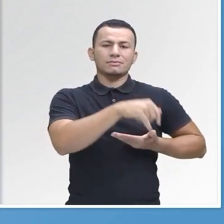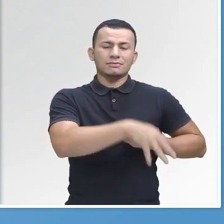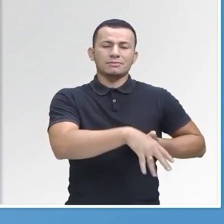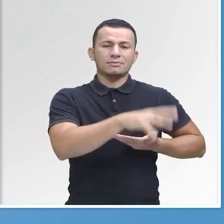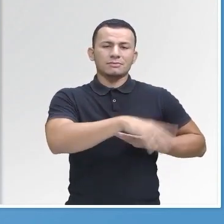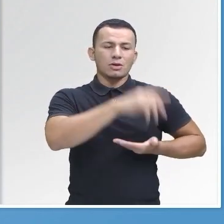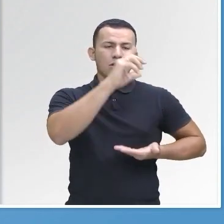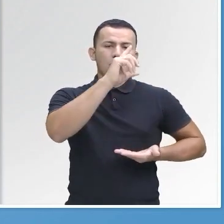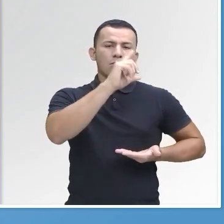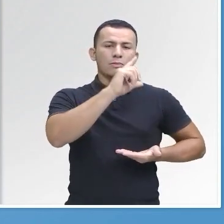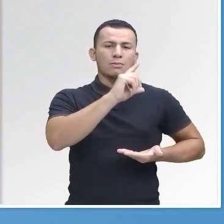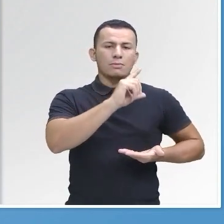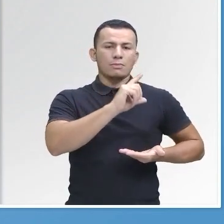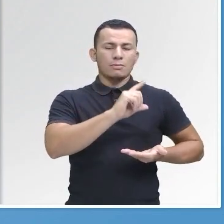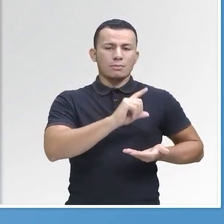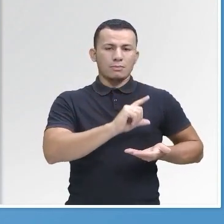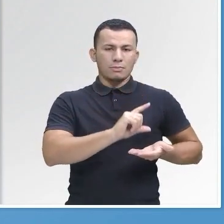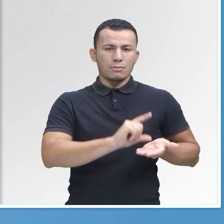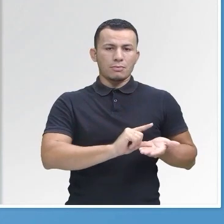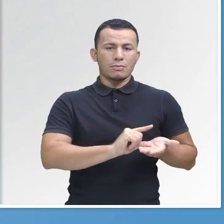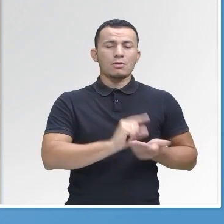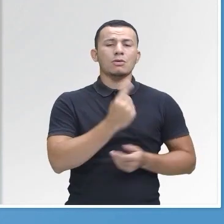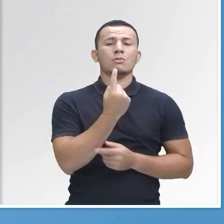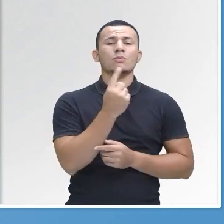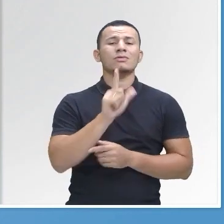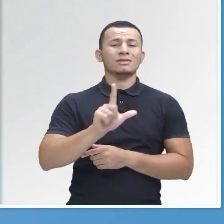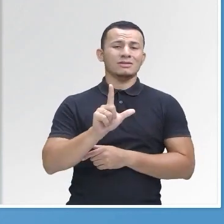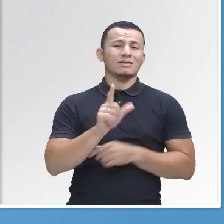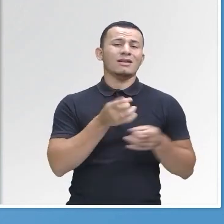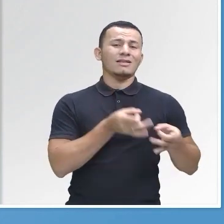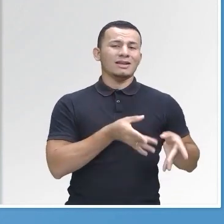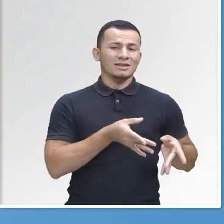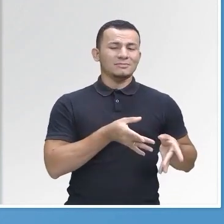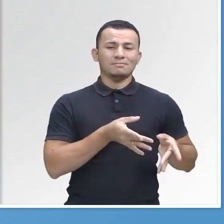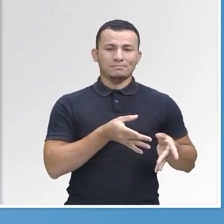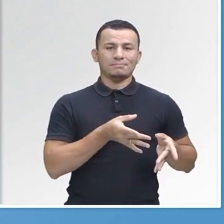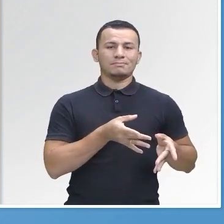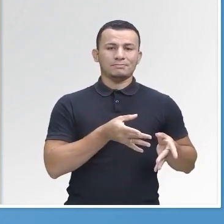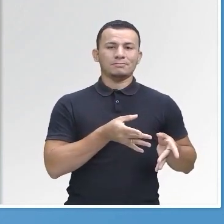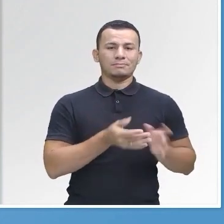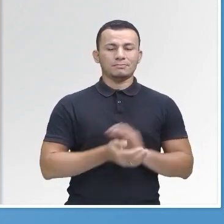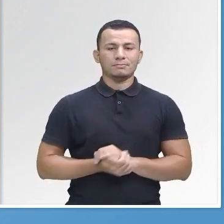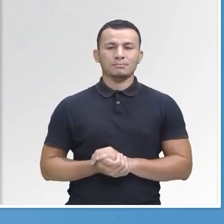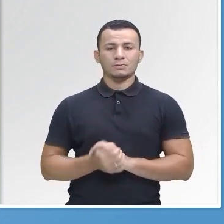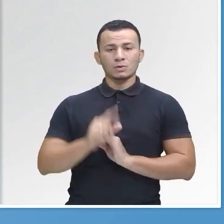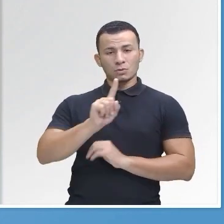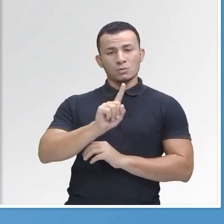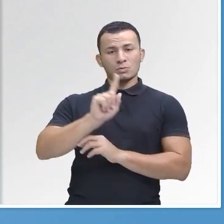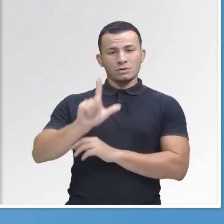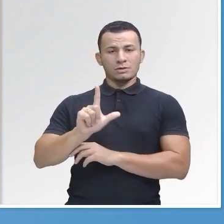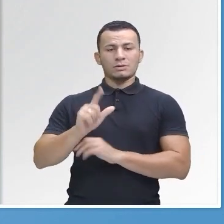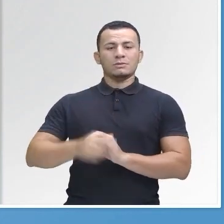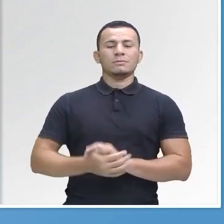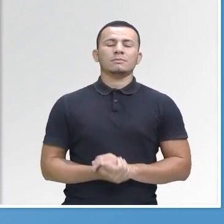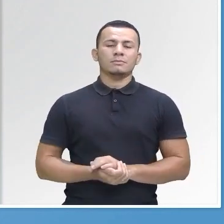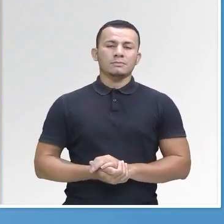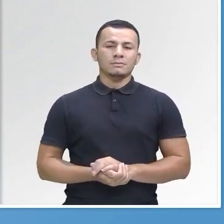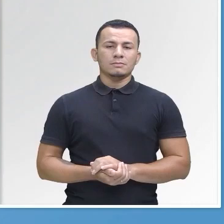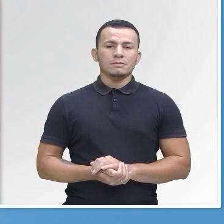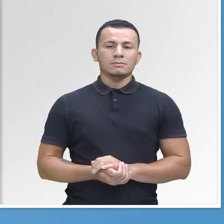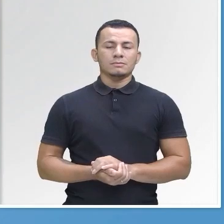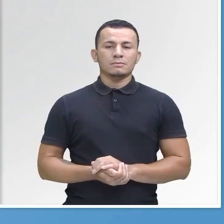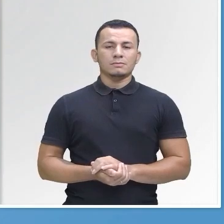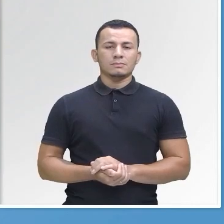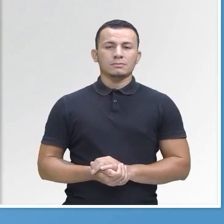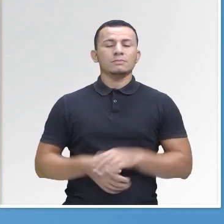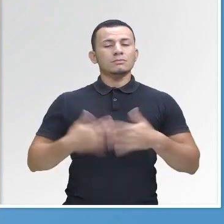que aconteceu? Sobrou apenas 1 litro, né? 1 litro. Bom, então se a